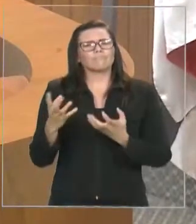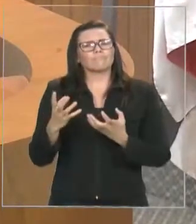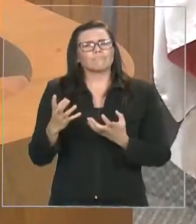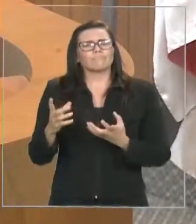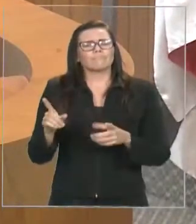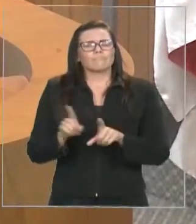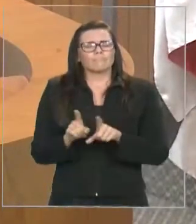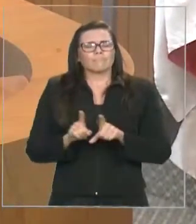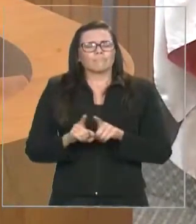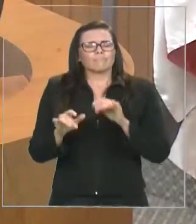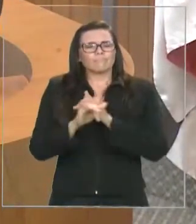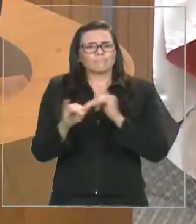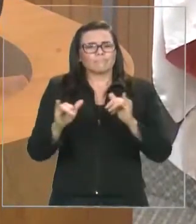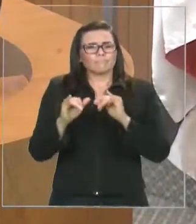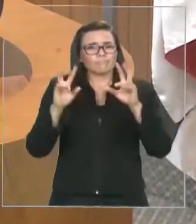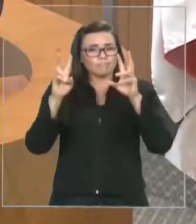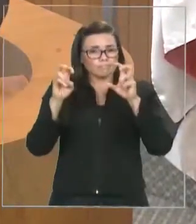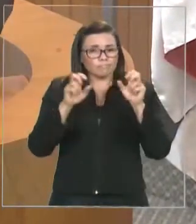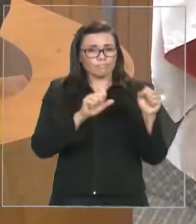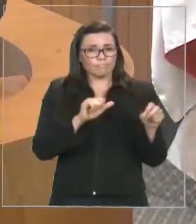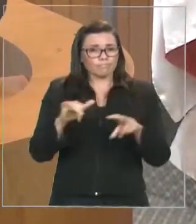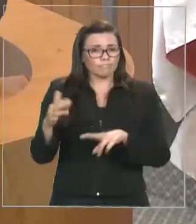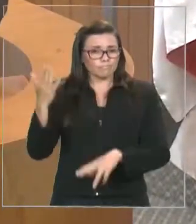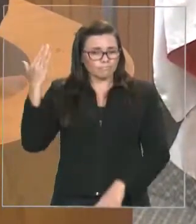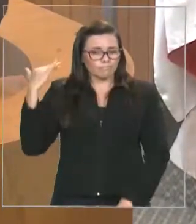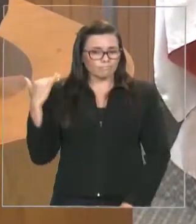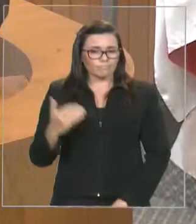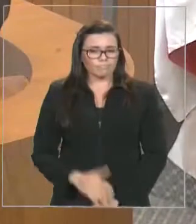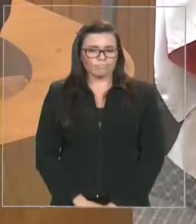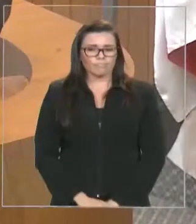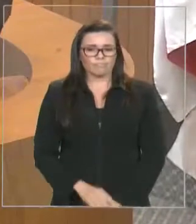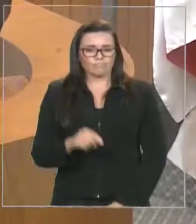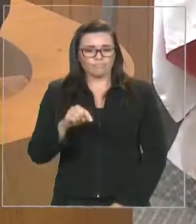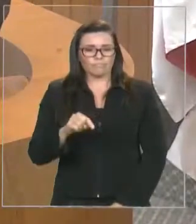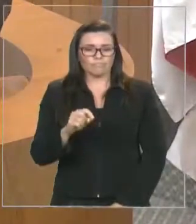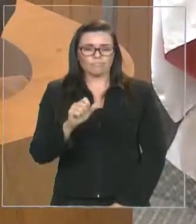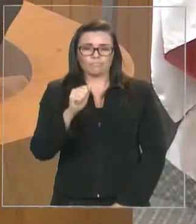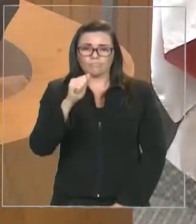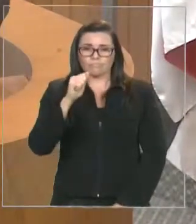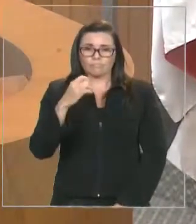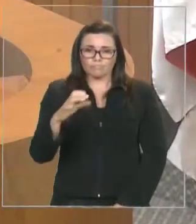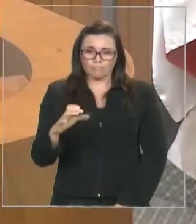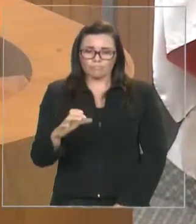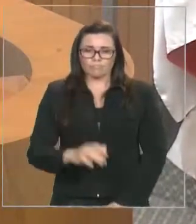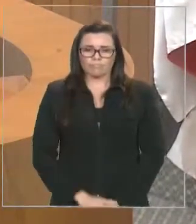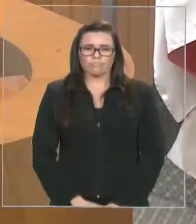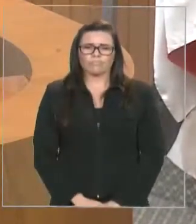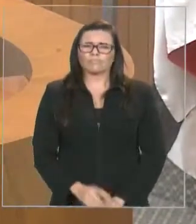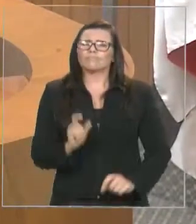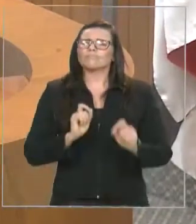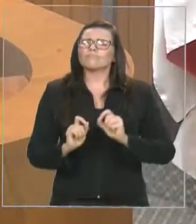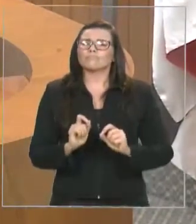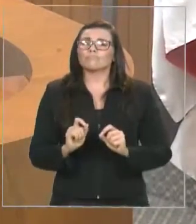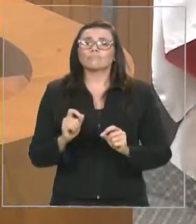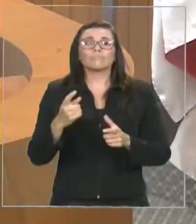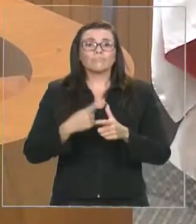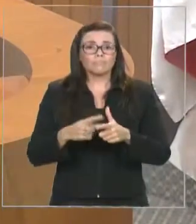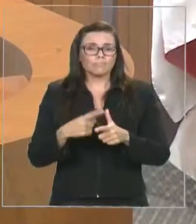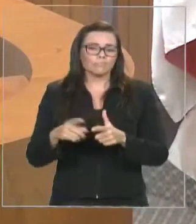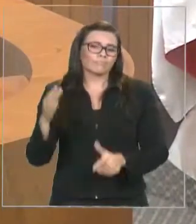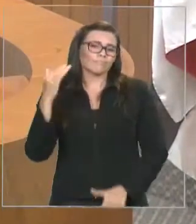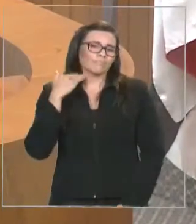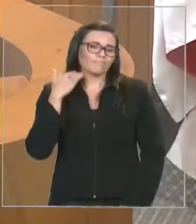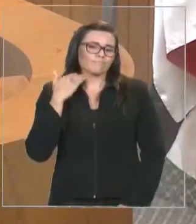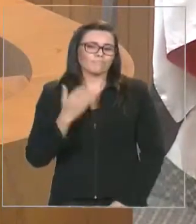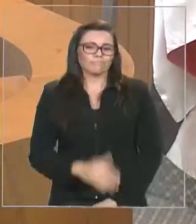começamos a tratar semana passada sobre o desrespeito no atendimento bancário das agências bancárias daquela cidade. Me comprometi com